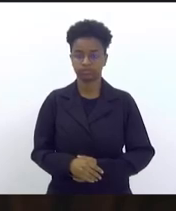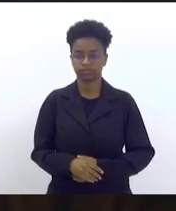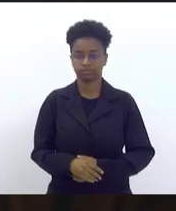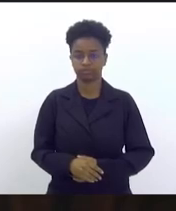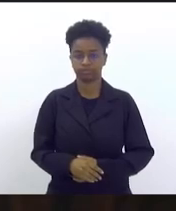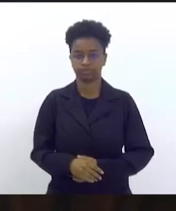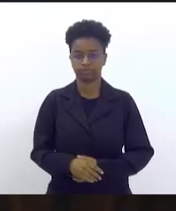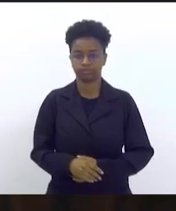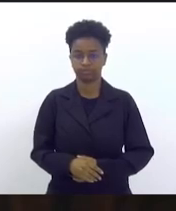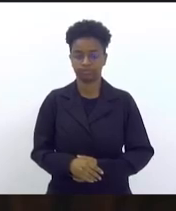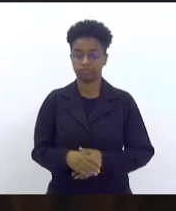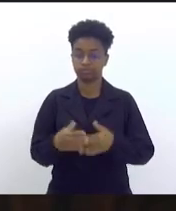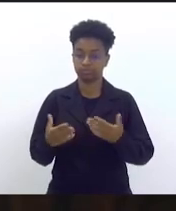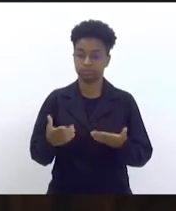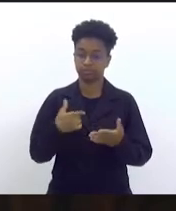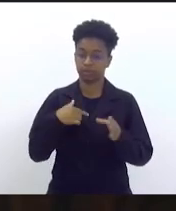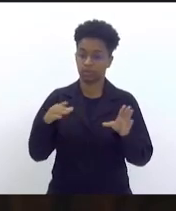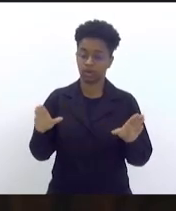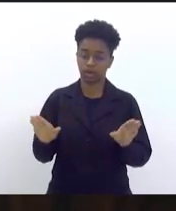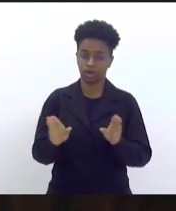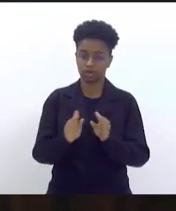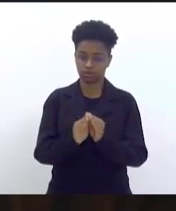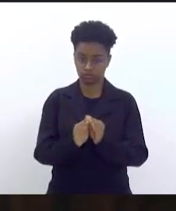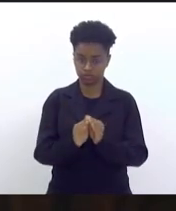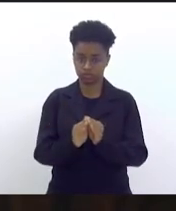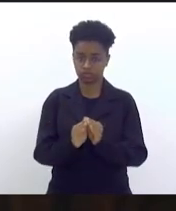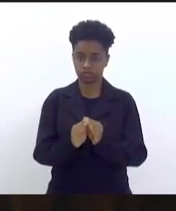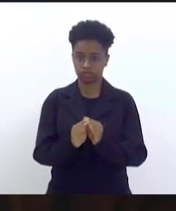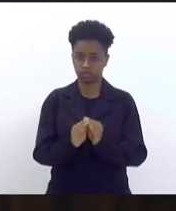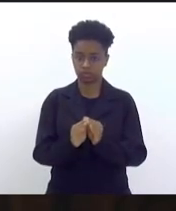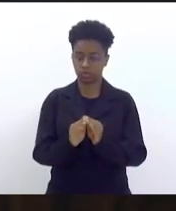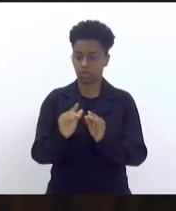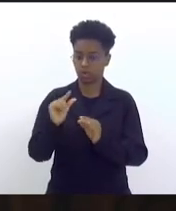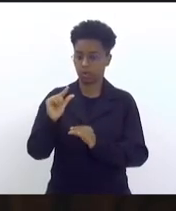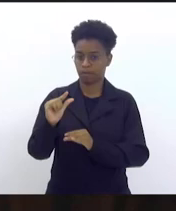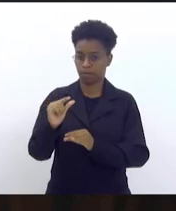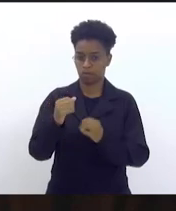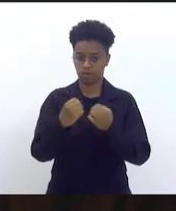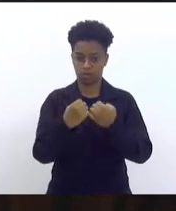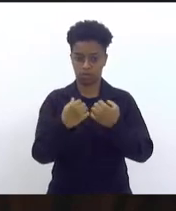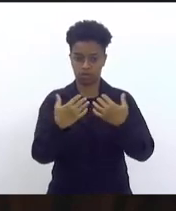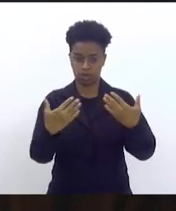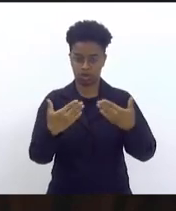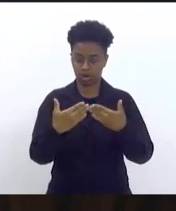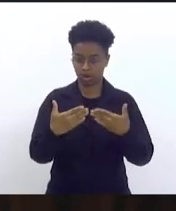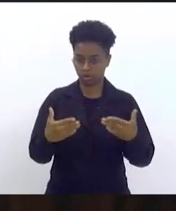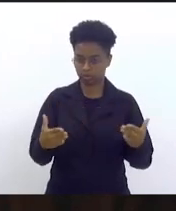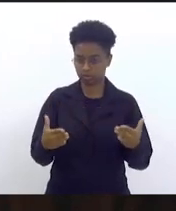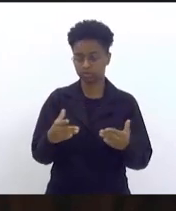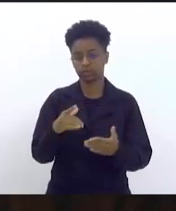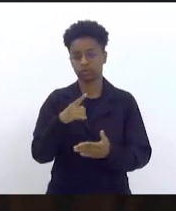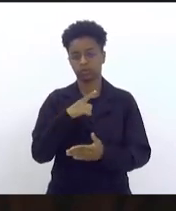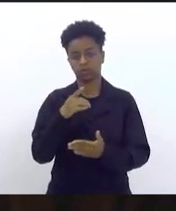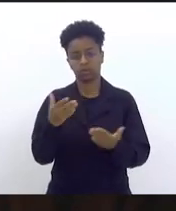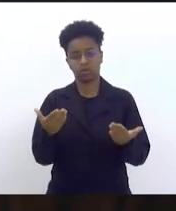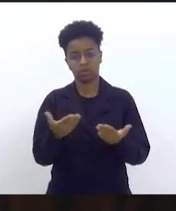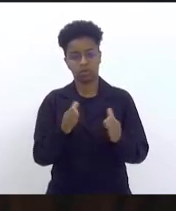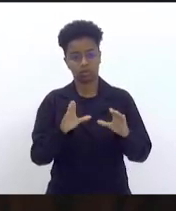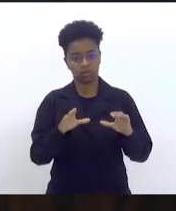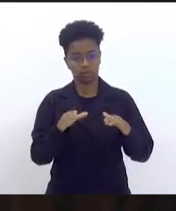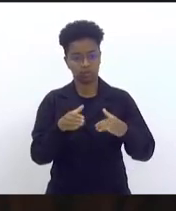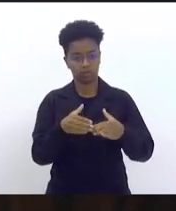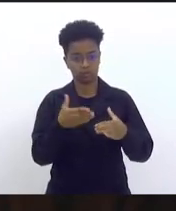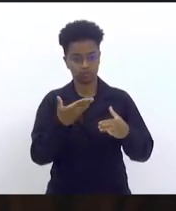eu fiz um resumo um pouco da audiência que nós tivemos desta comissão e falamos sobre